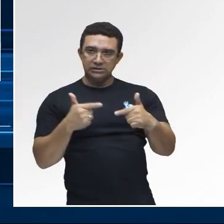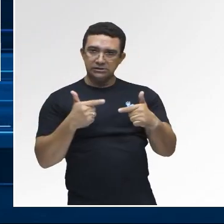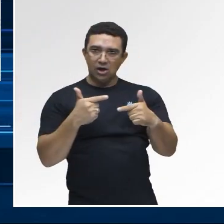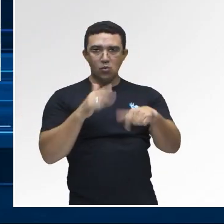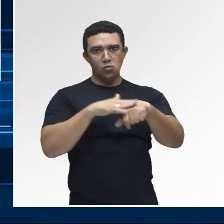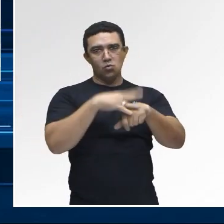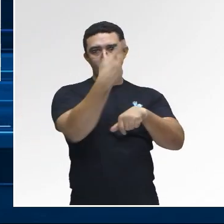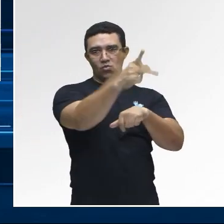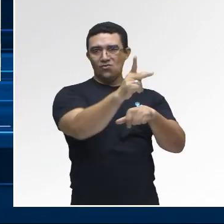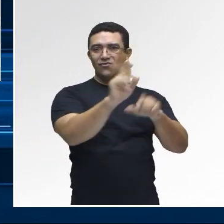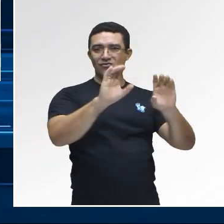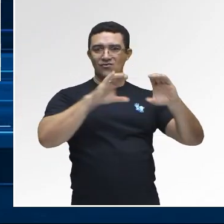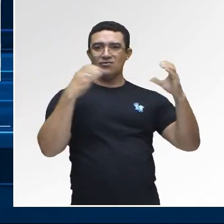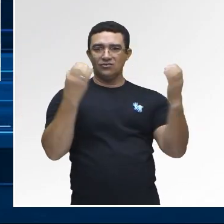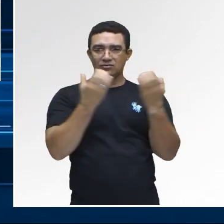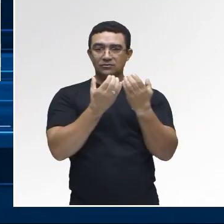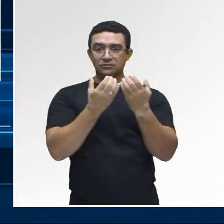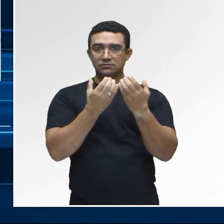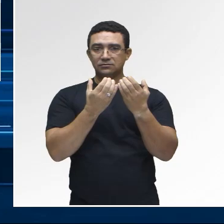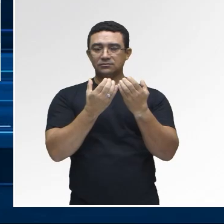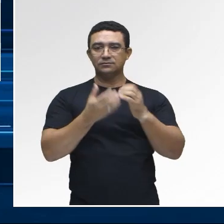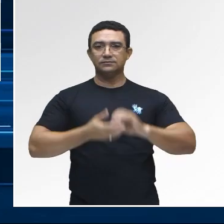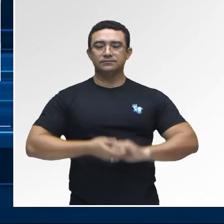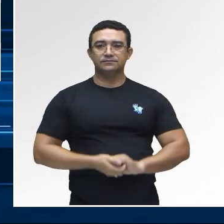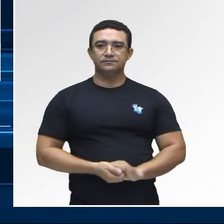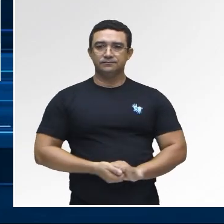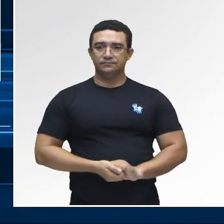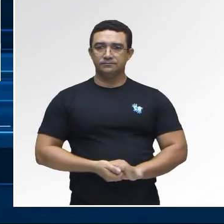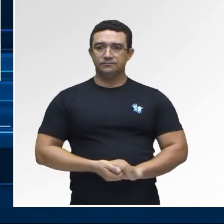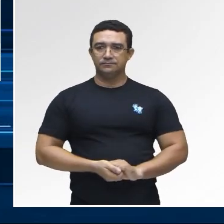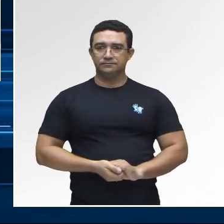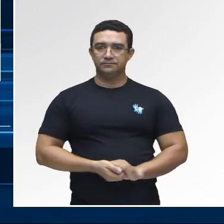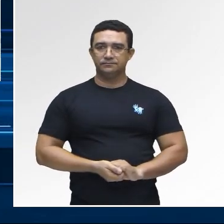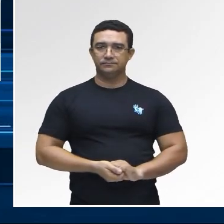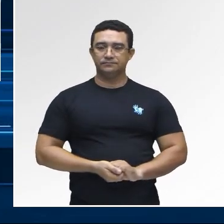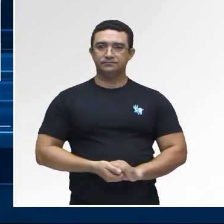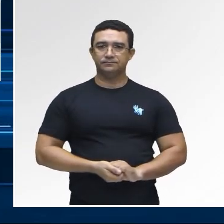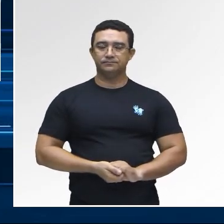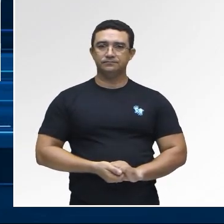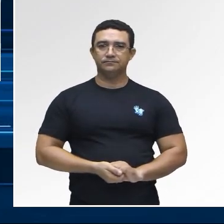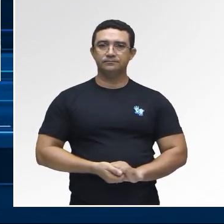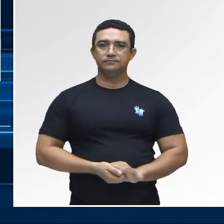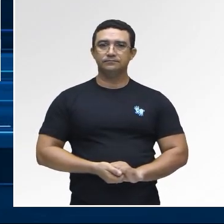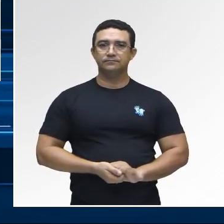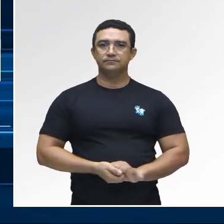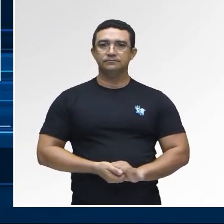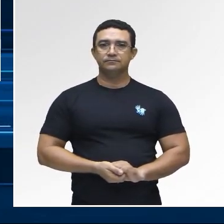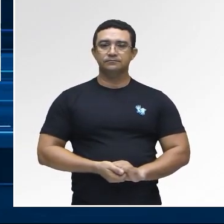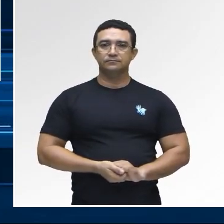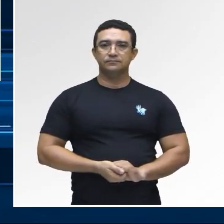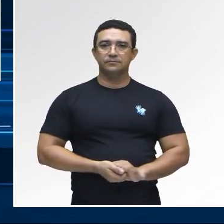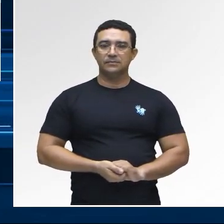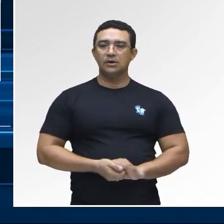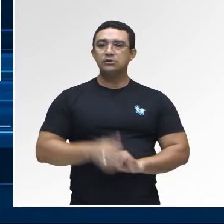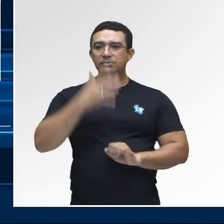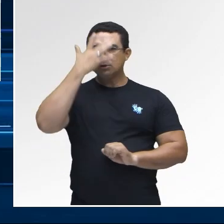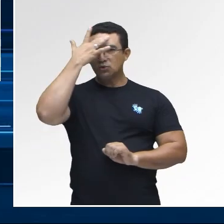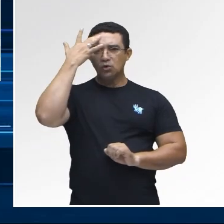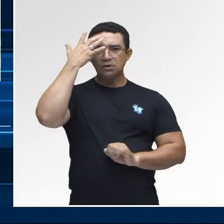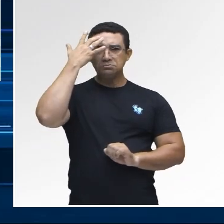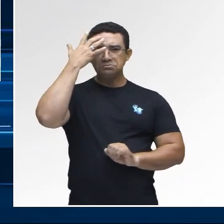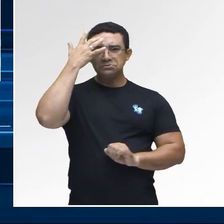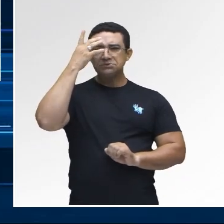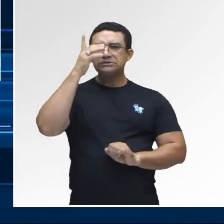Bacana, não é verdade? Eu espero que vocês estejam fazendo o mesmo aí com os pais de vocês também. Tá bom? Eles não precisavam ler